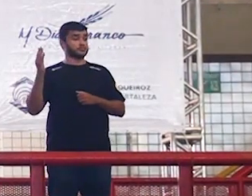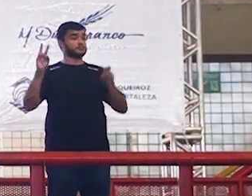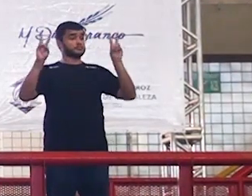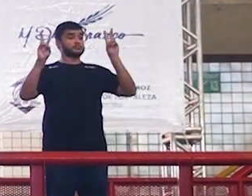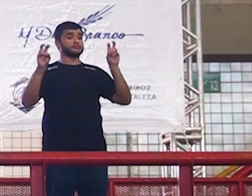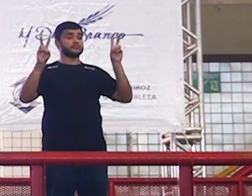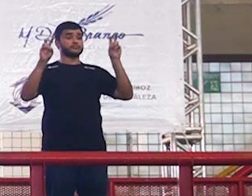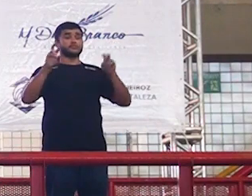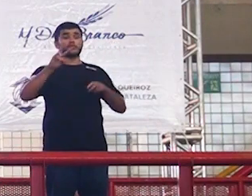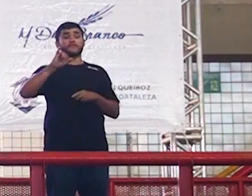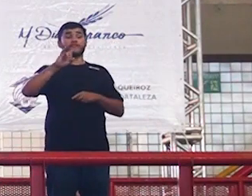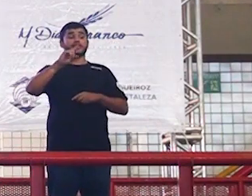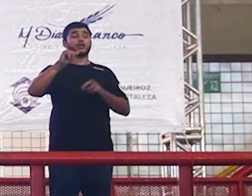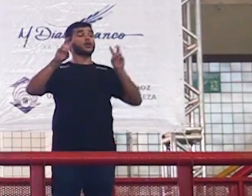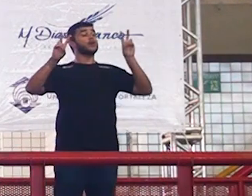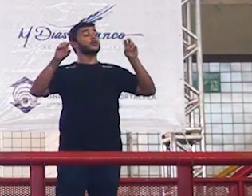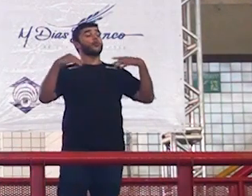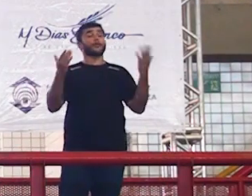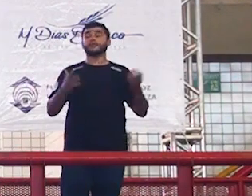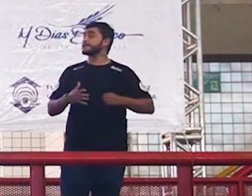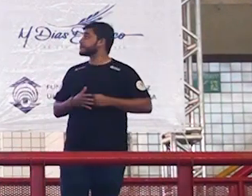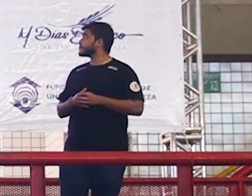abstrato. Olha o que eles pediram.